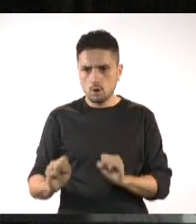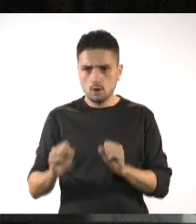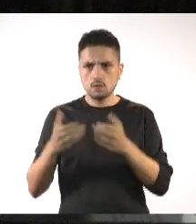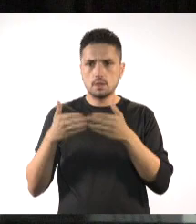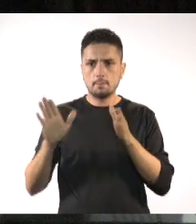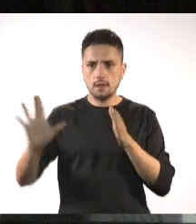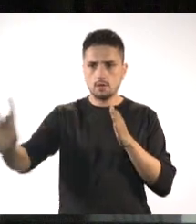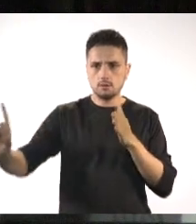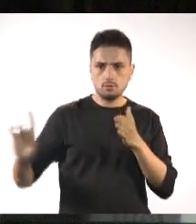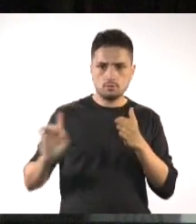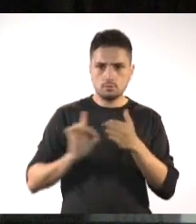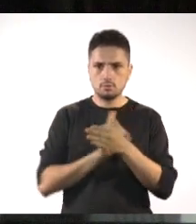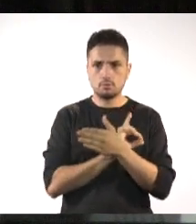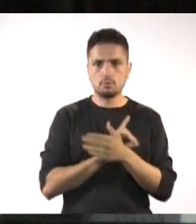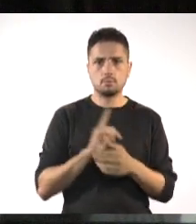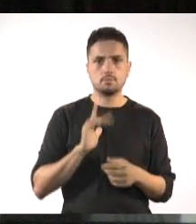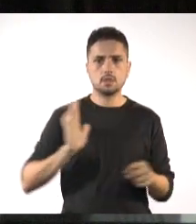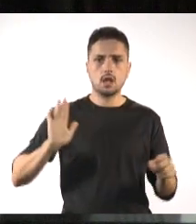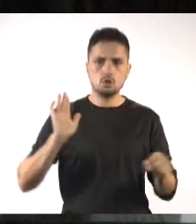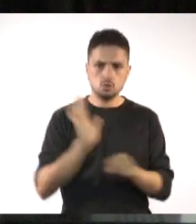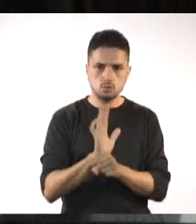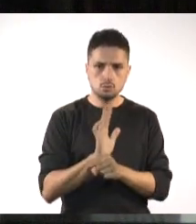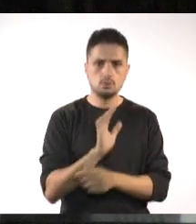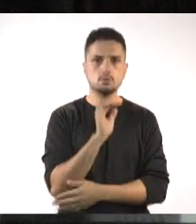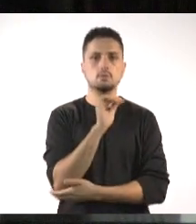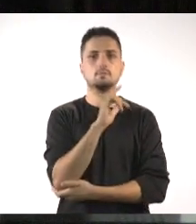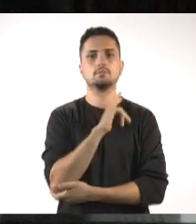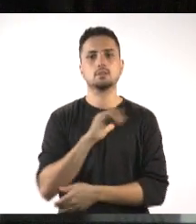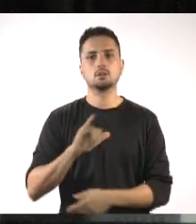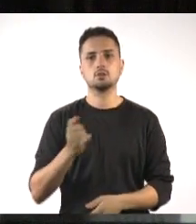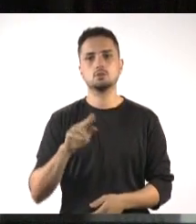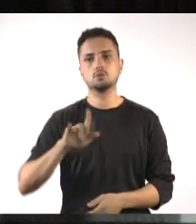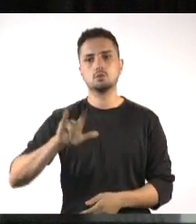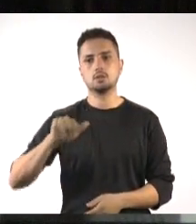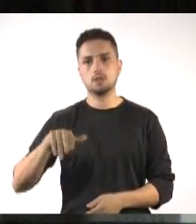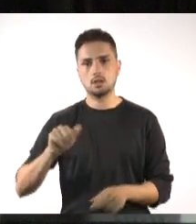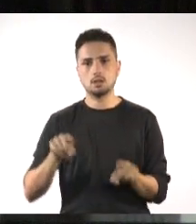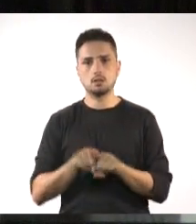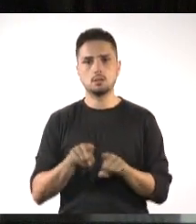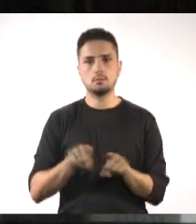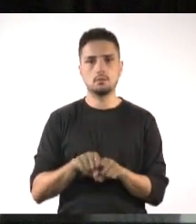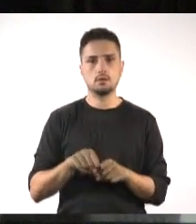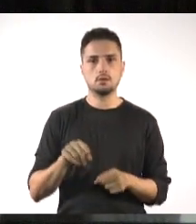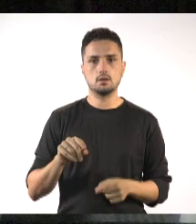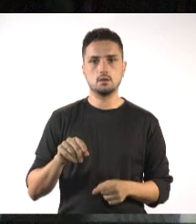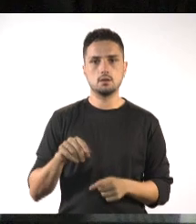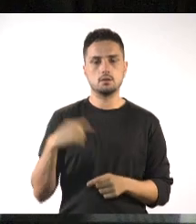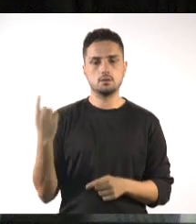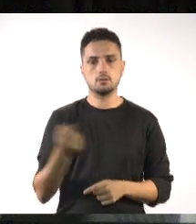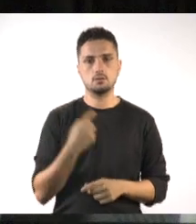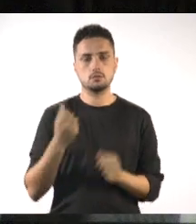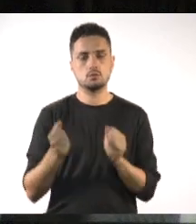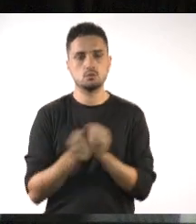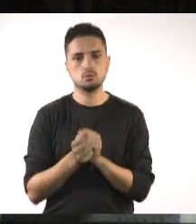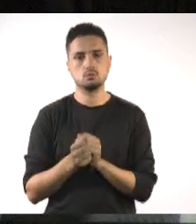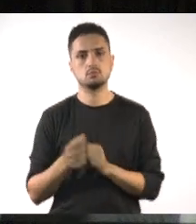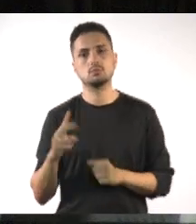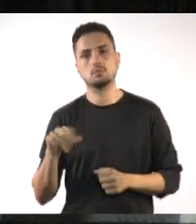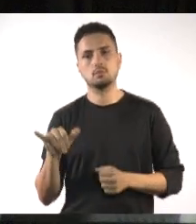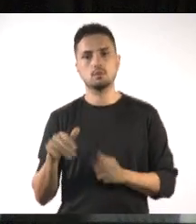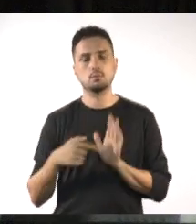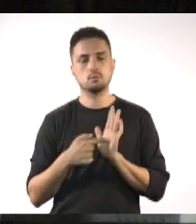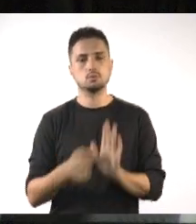a ocasião de ver a nossa turma que está ali, a Juliana e nossos meninos, que vão dançar e falar um pouco desse passaporte.